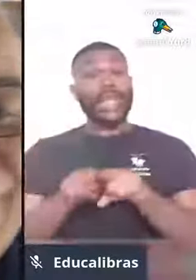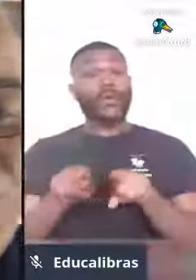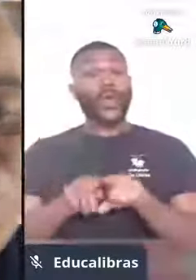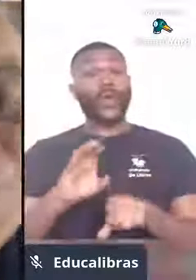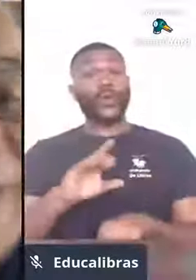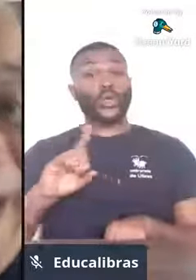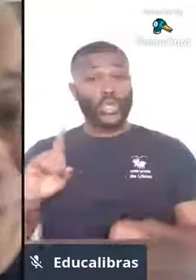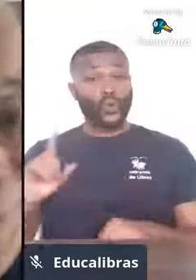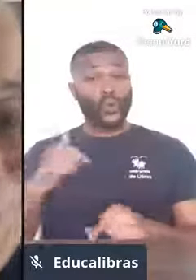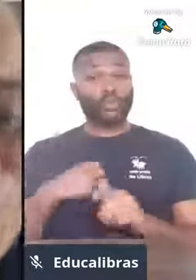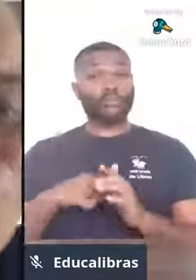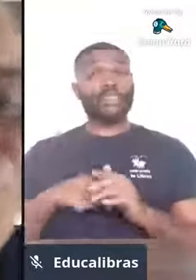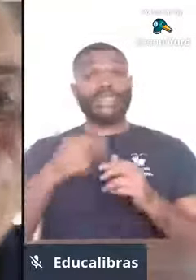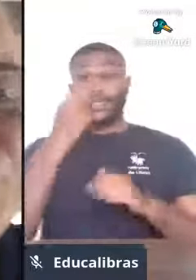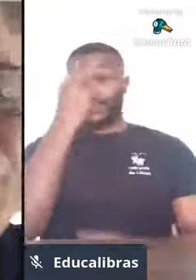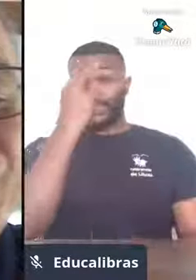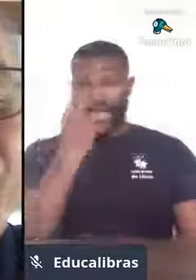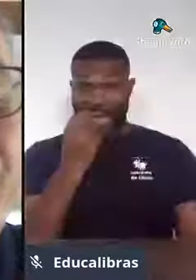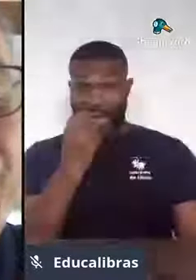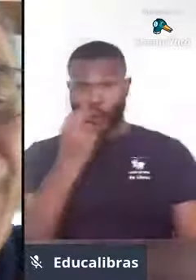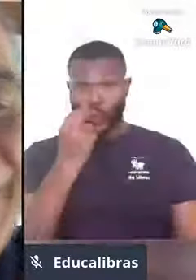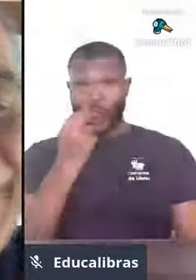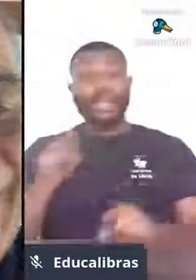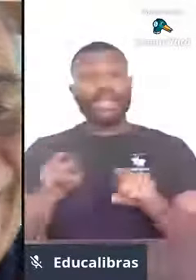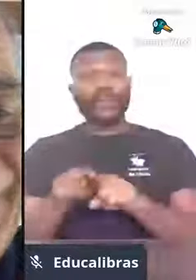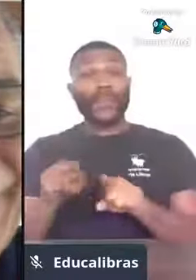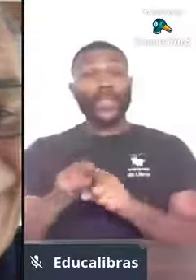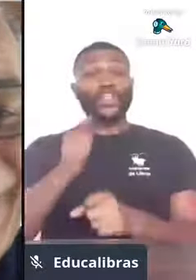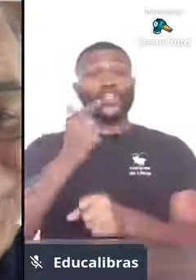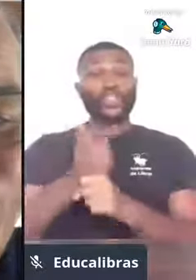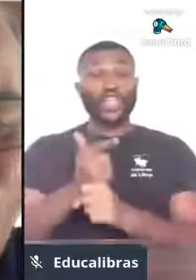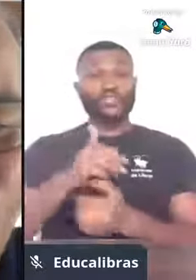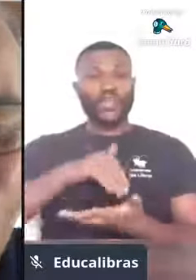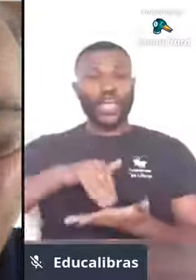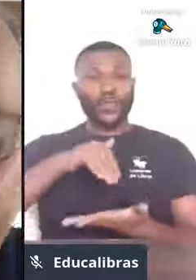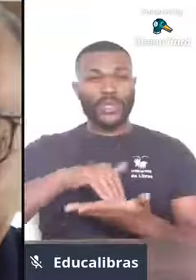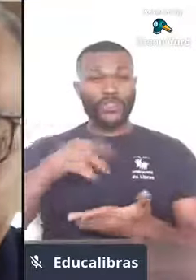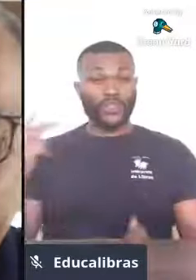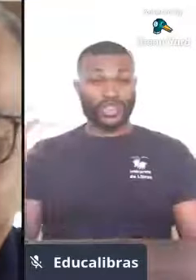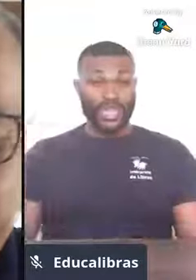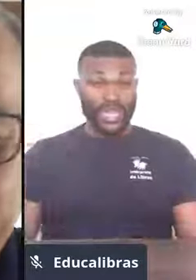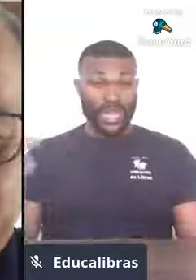um cego como chefe de gabinete dela, que era o